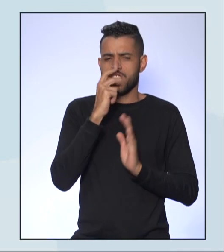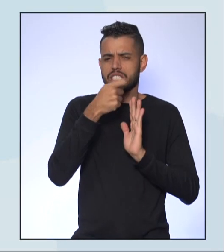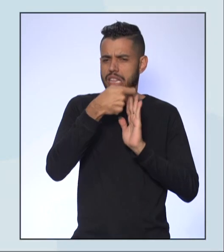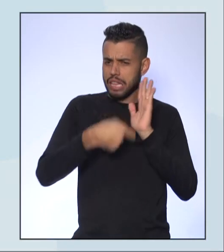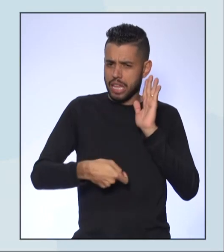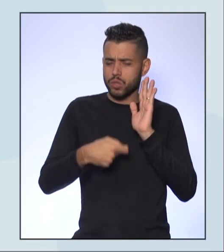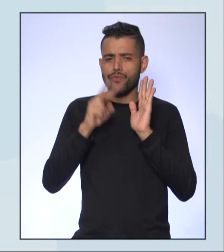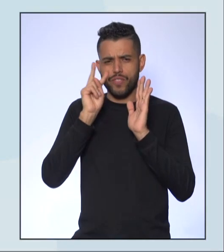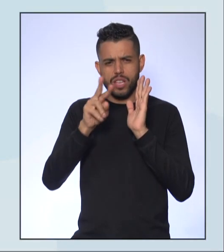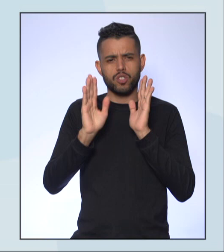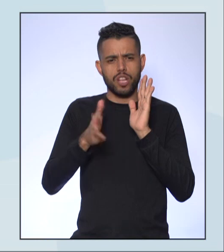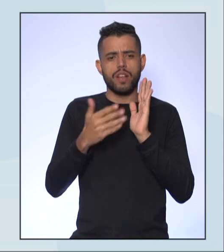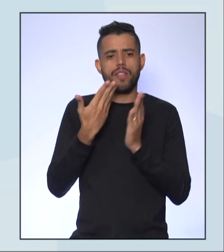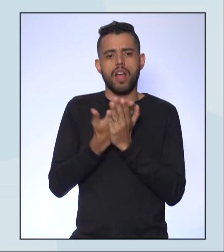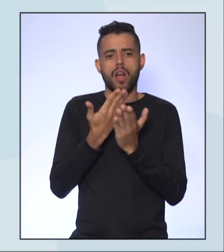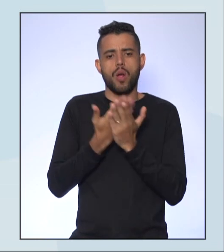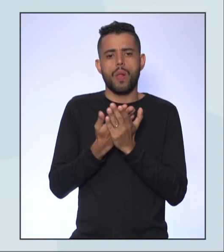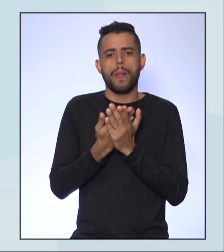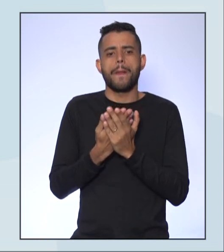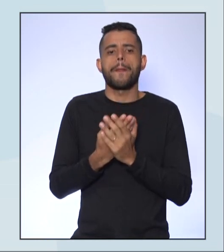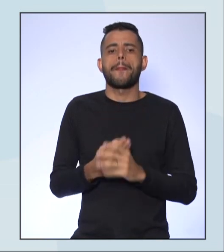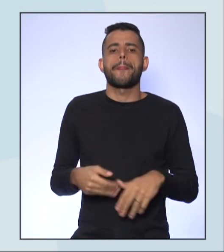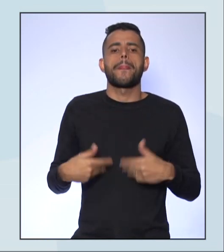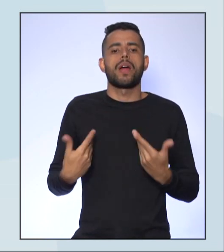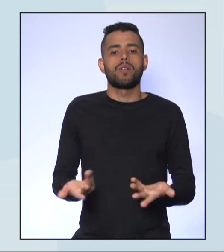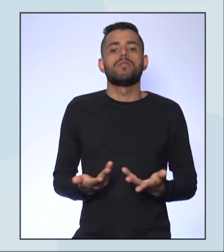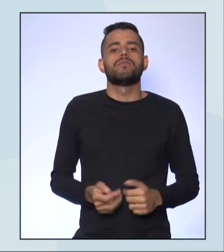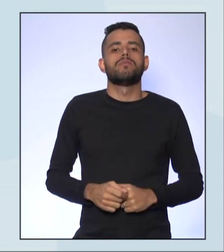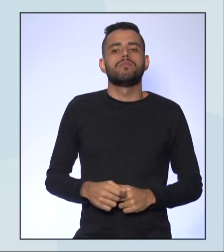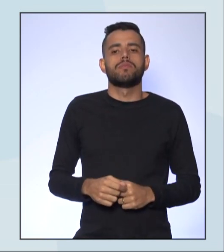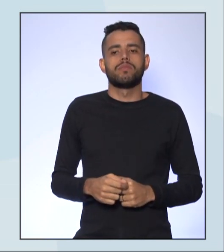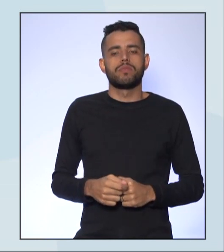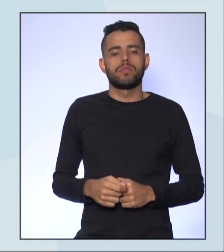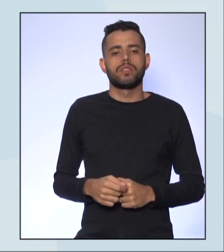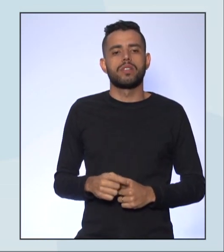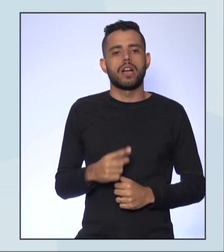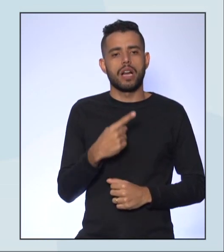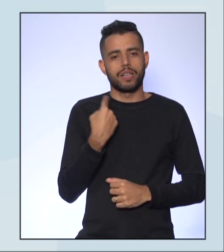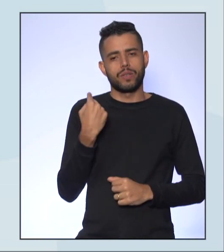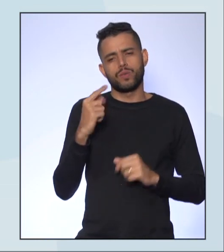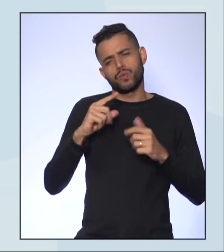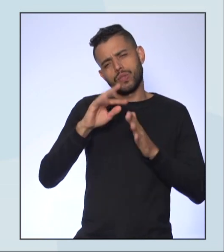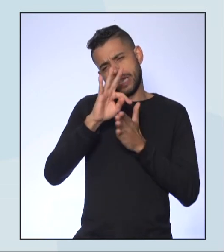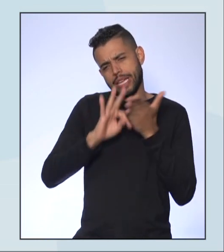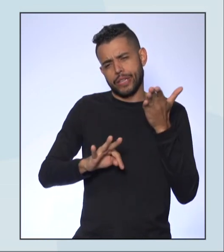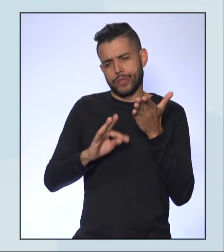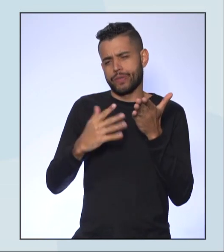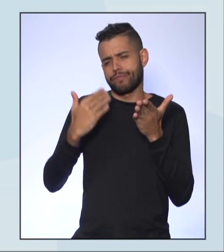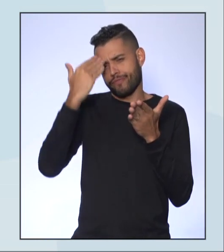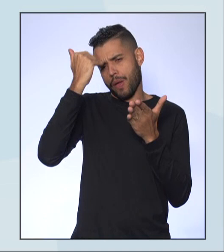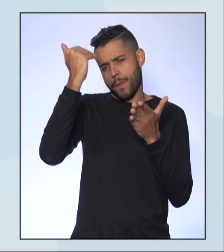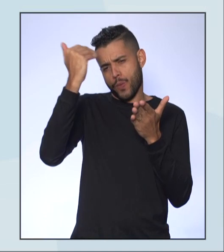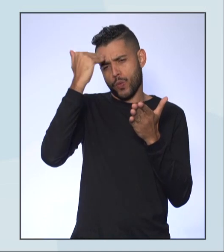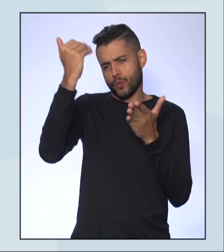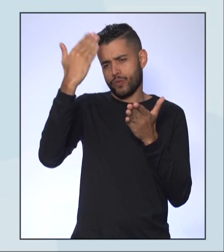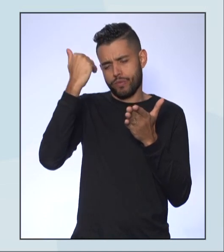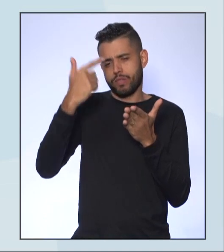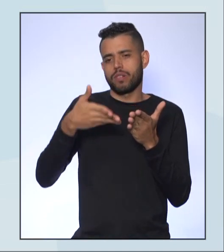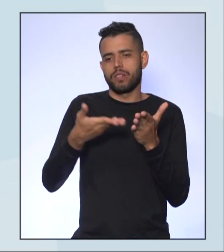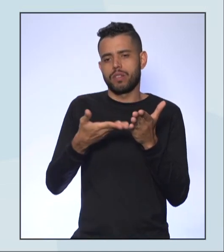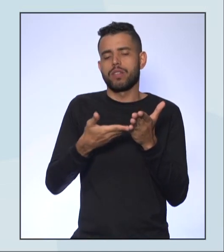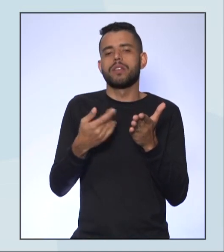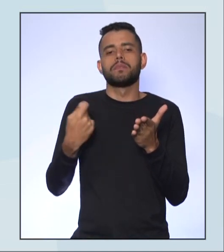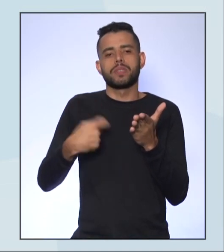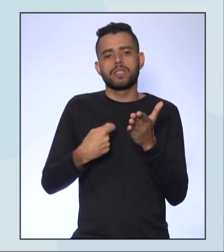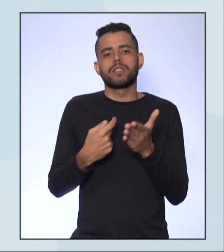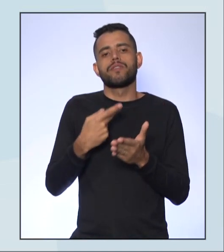vocês, mas um clássico a gente nunca deixa de usar, né? E esse é um clássico, né? Sobre a